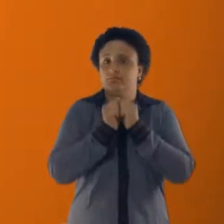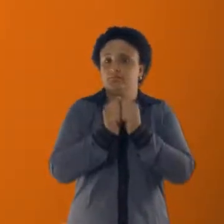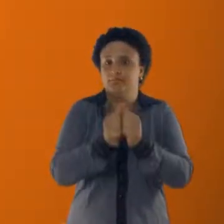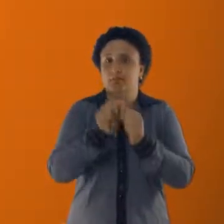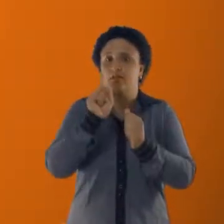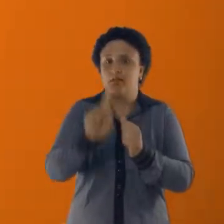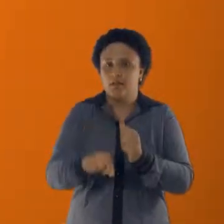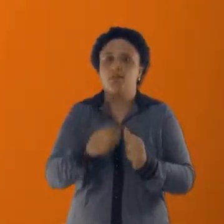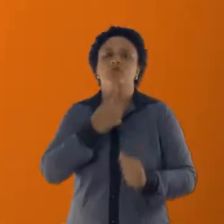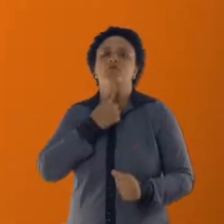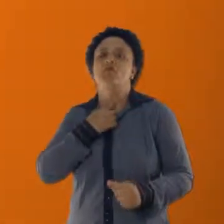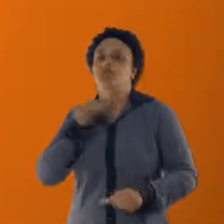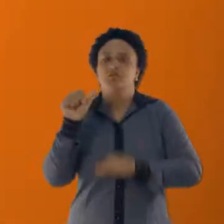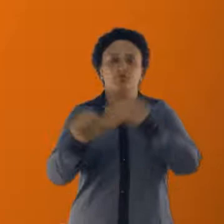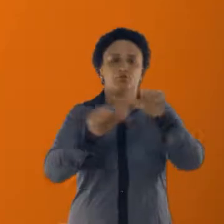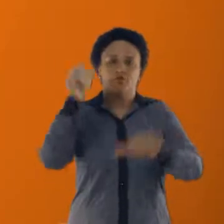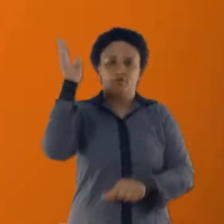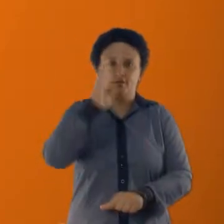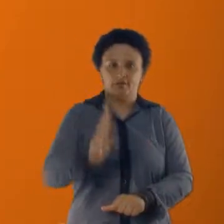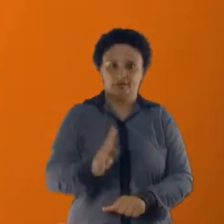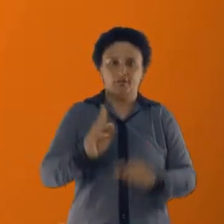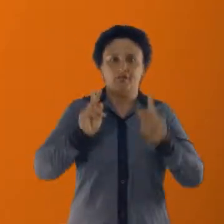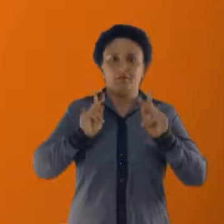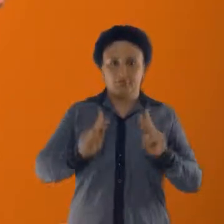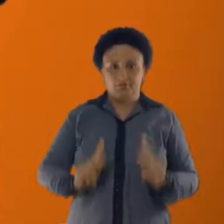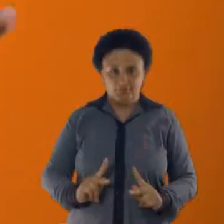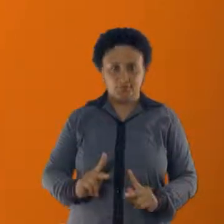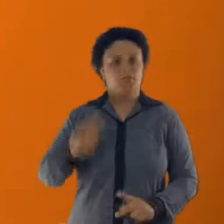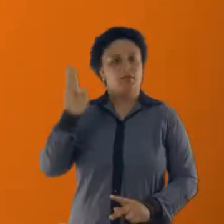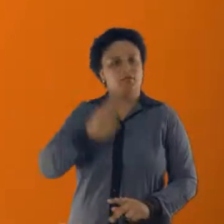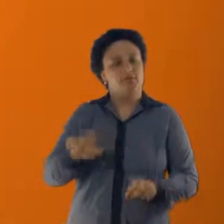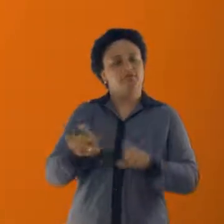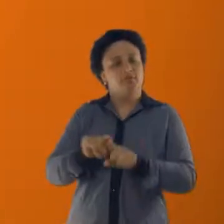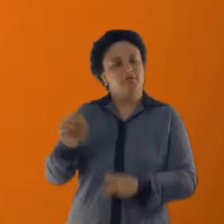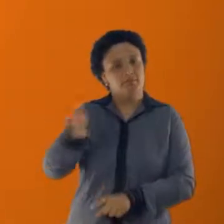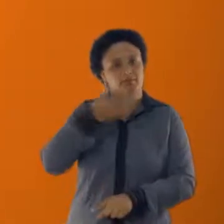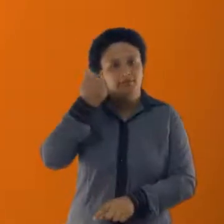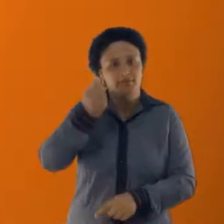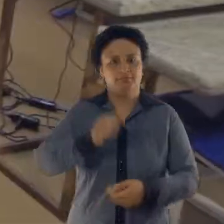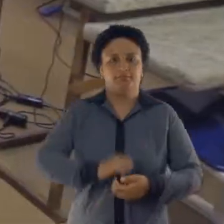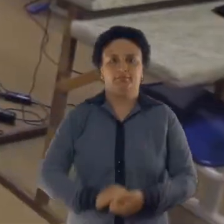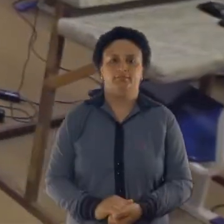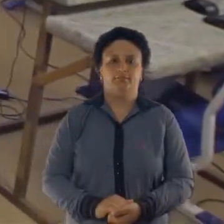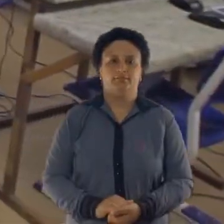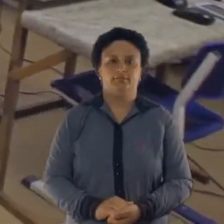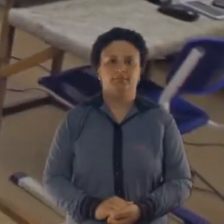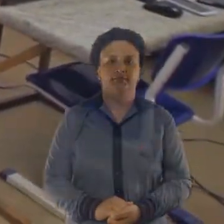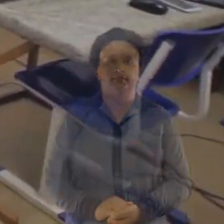construímos juntos é fruto da vontade de mudar o Brasil e a vida dos brasileiros para melhor.